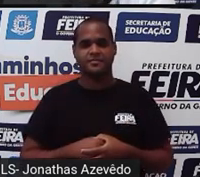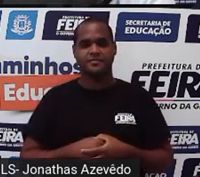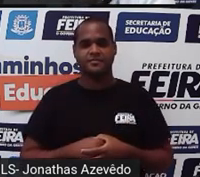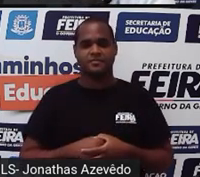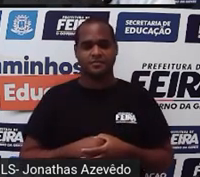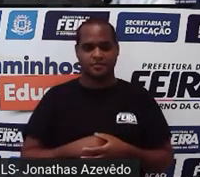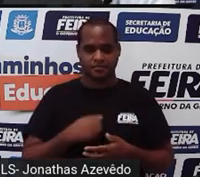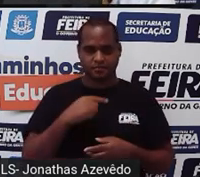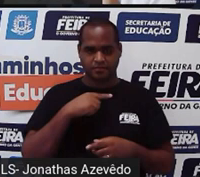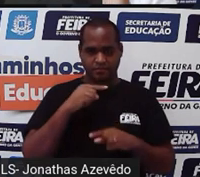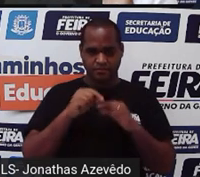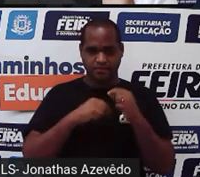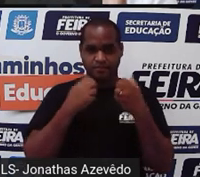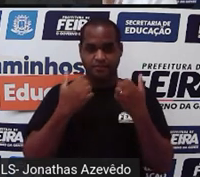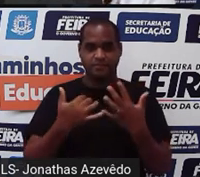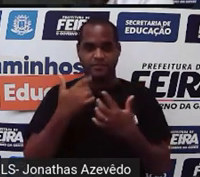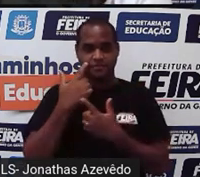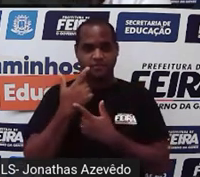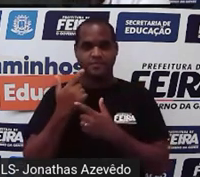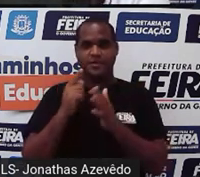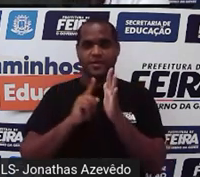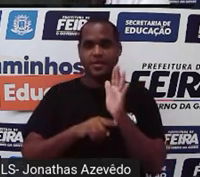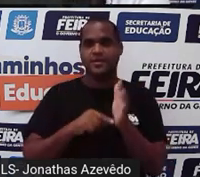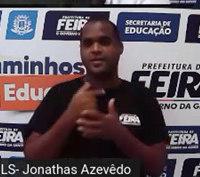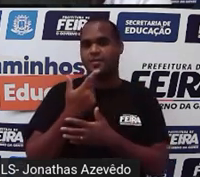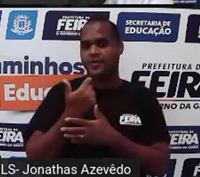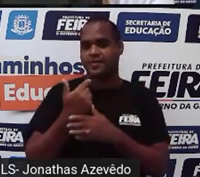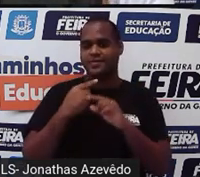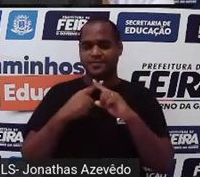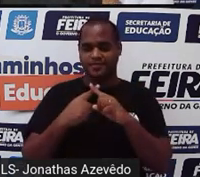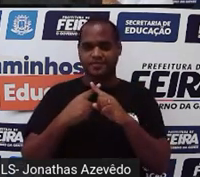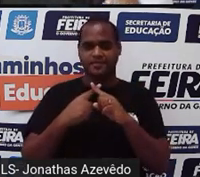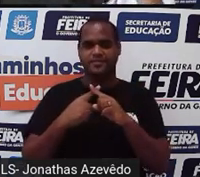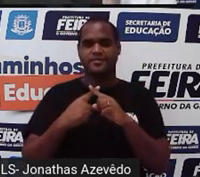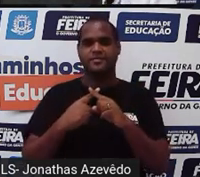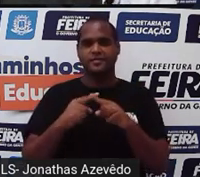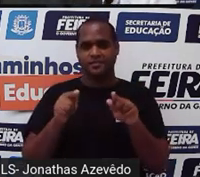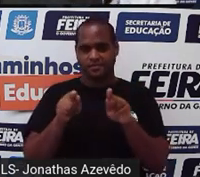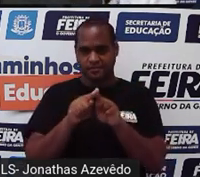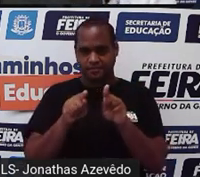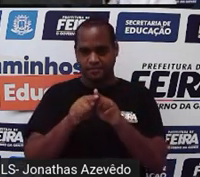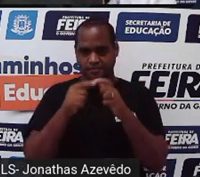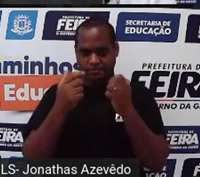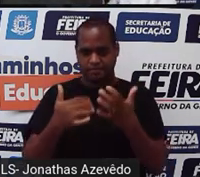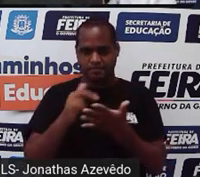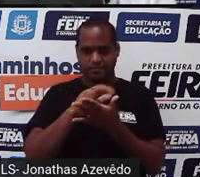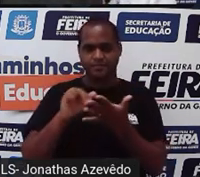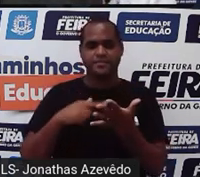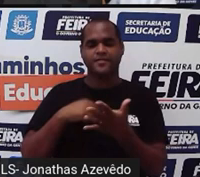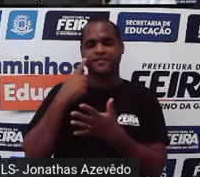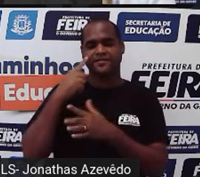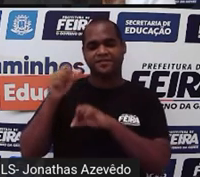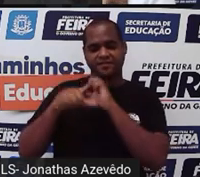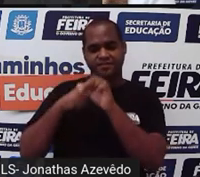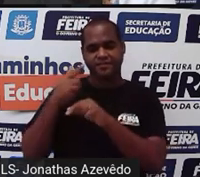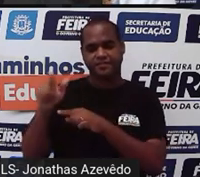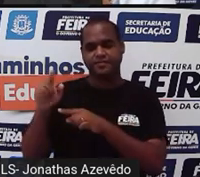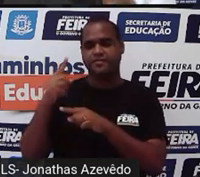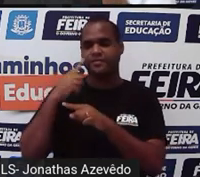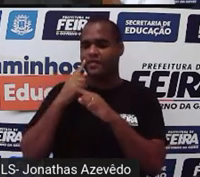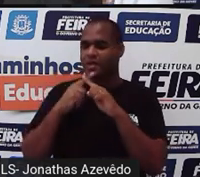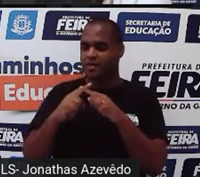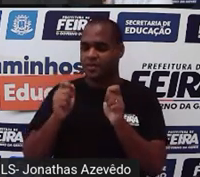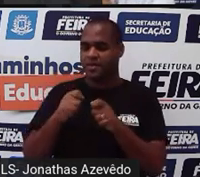não vai ter como resultado menos dois 12x e as outras coisas da equação também x -